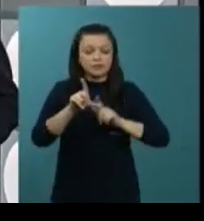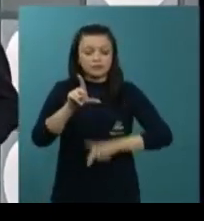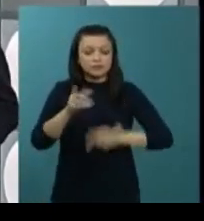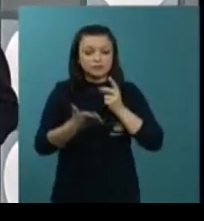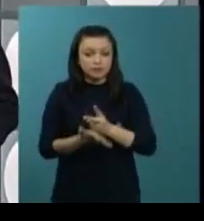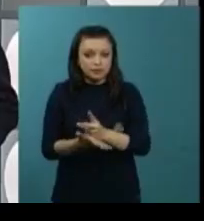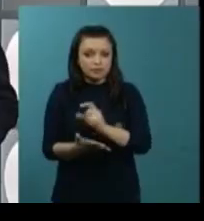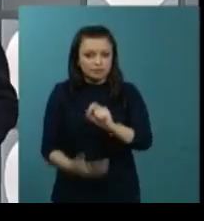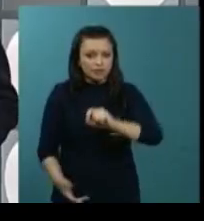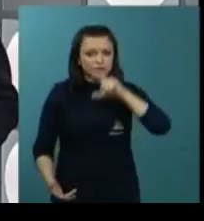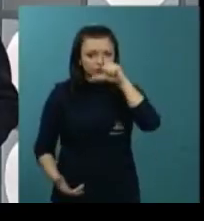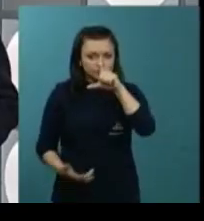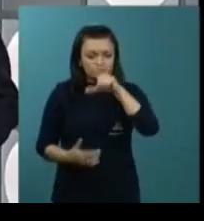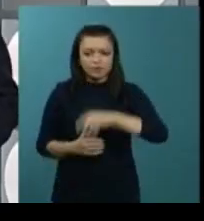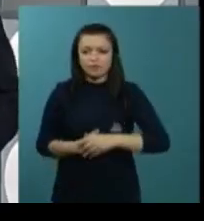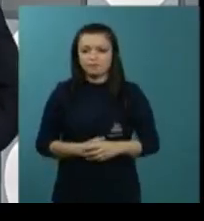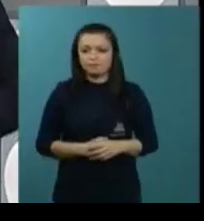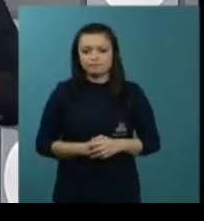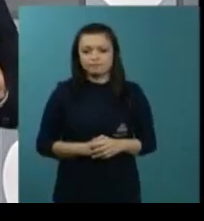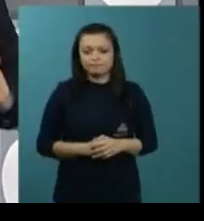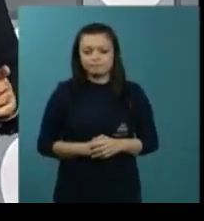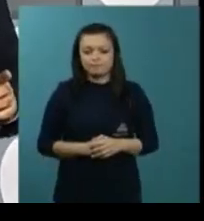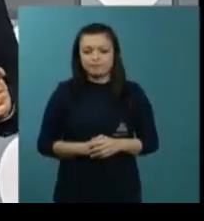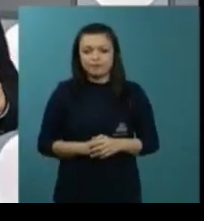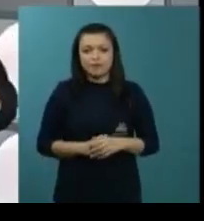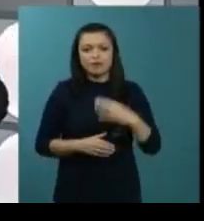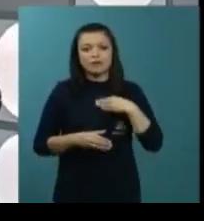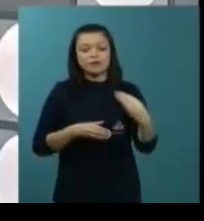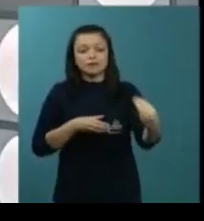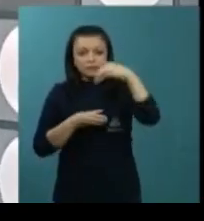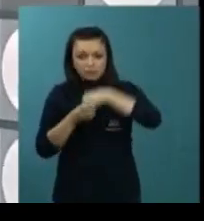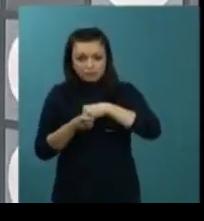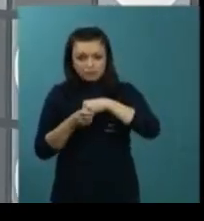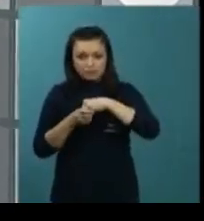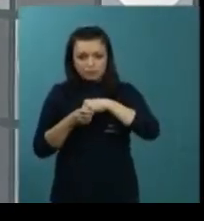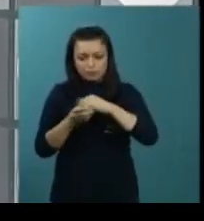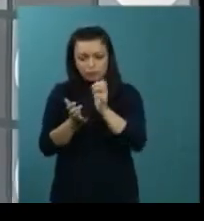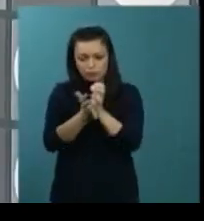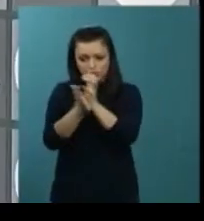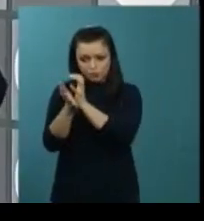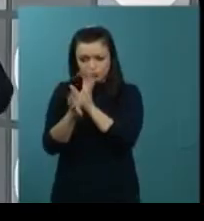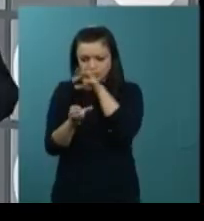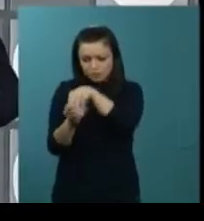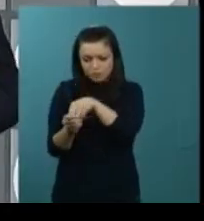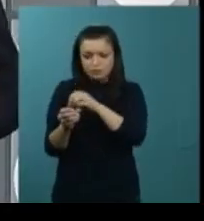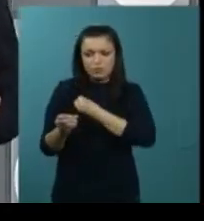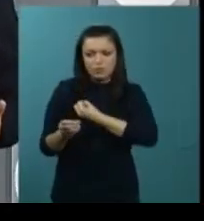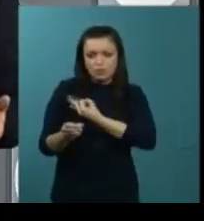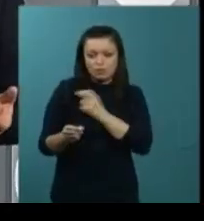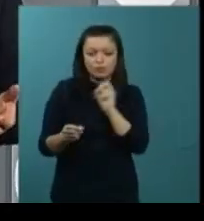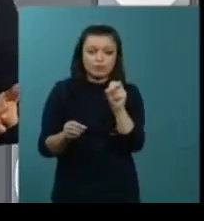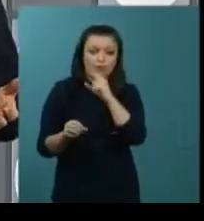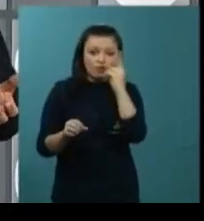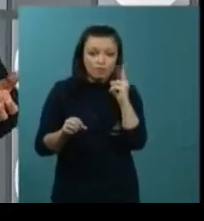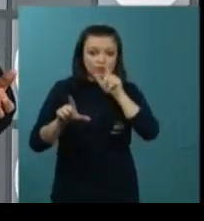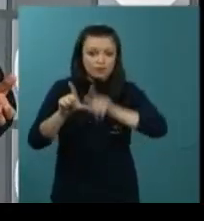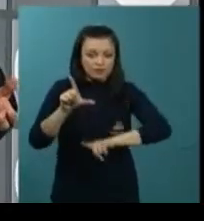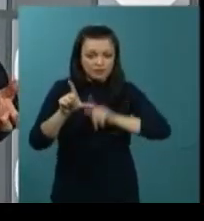letras maiúsculas. E os elementos que constituem esse